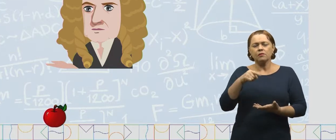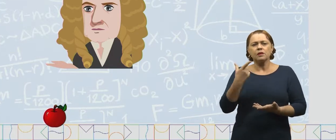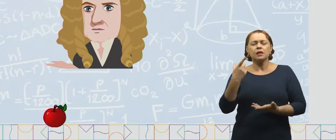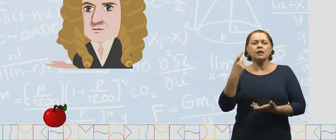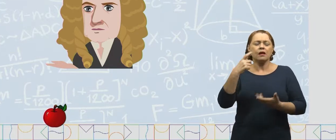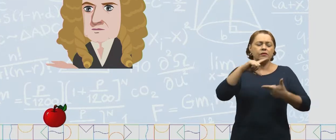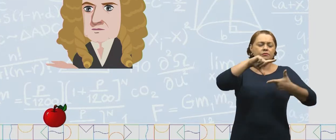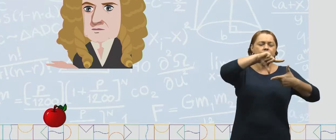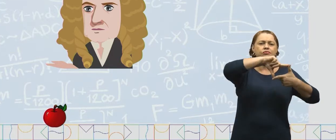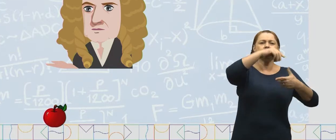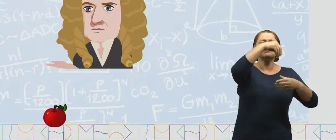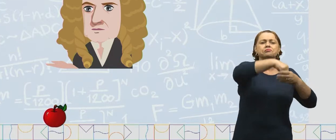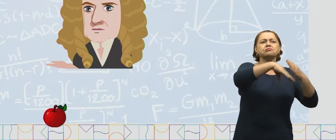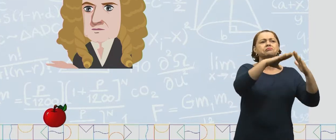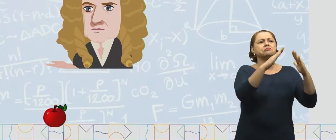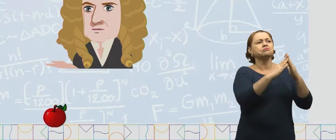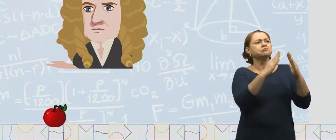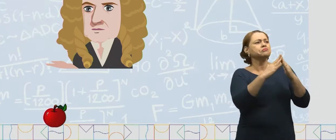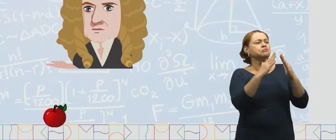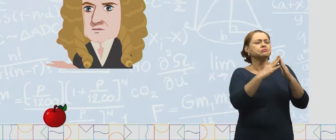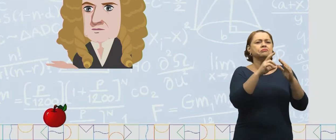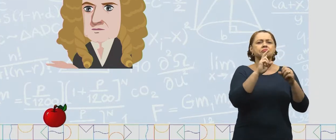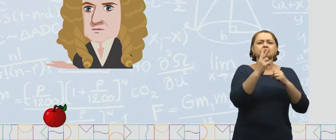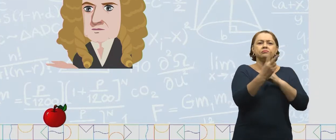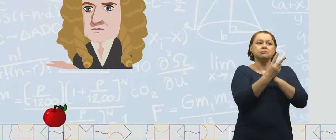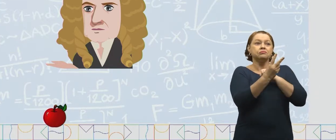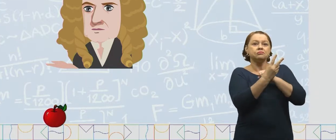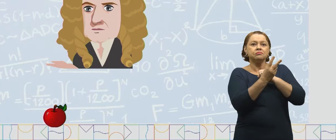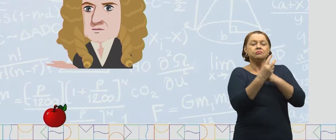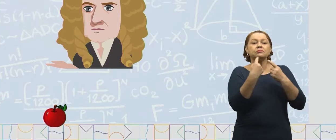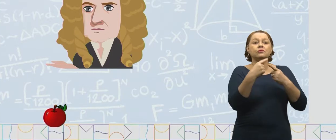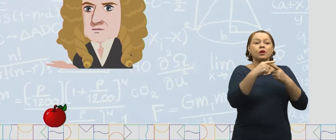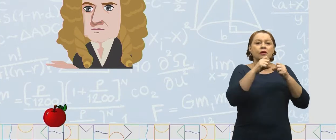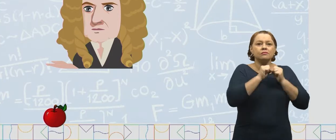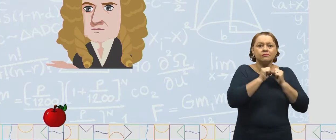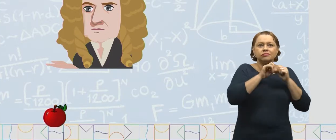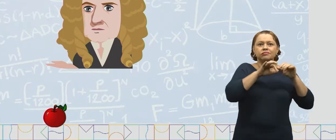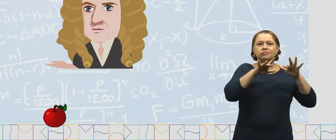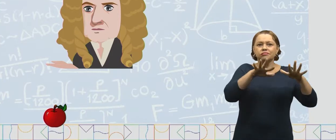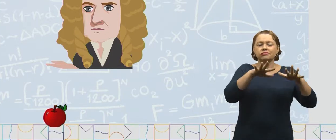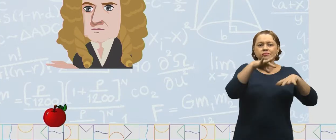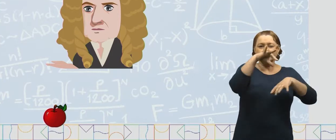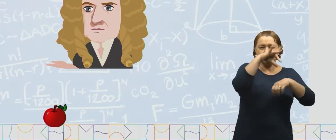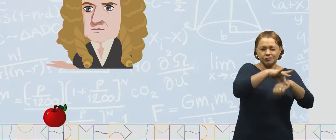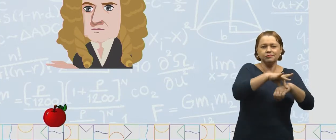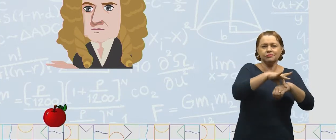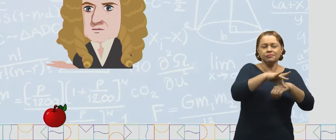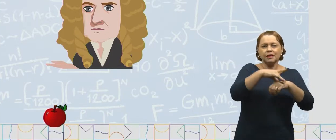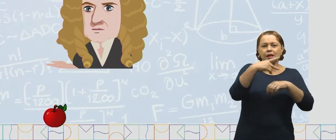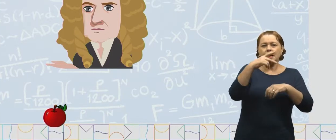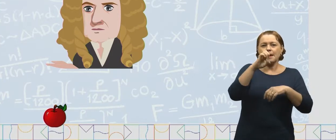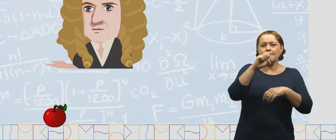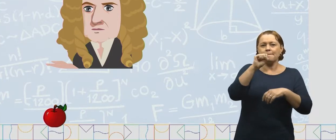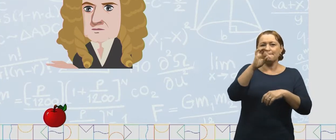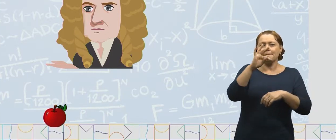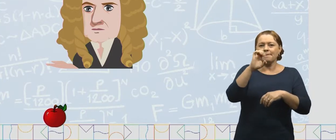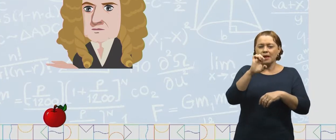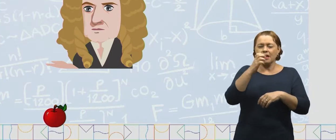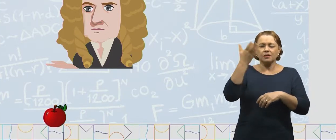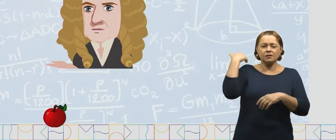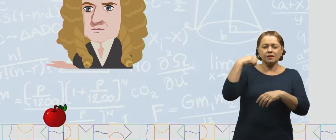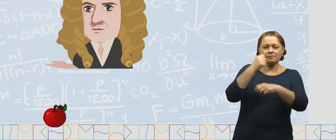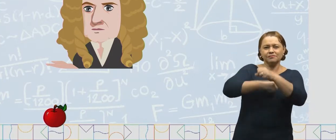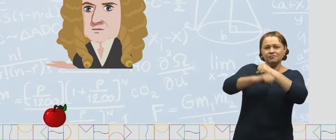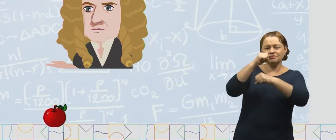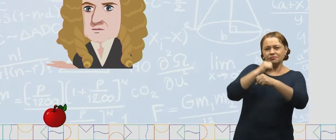estava recluso em sua casa, protegendo-se de uma grande pandemia ocasionada pela peste bubônica lá